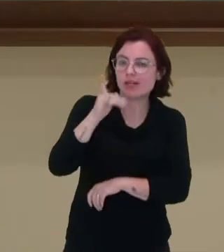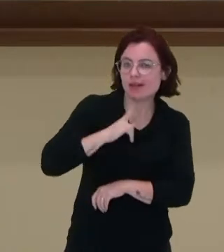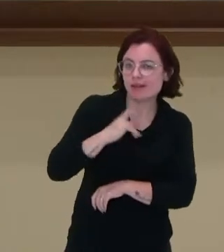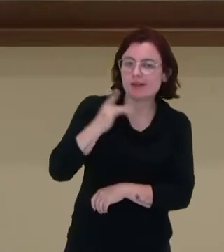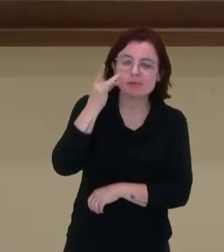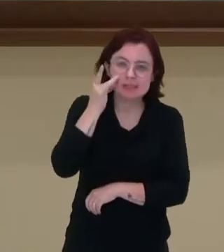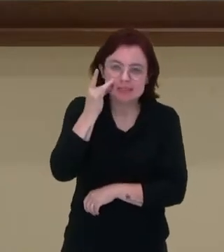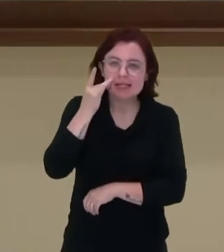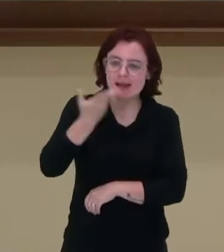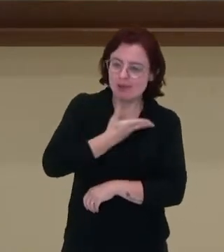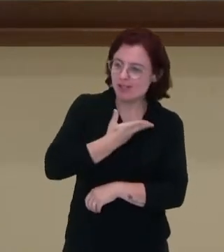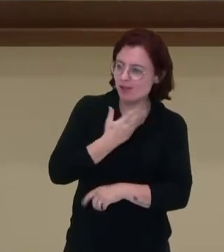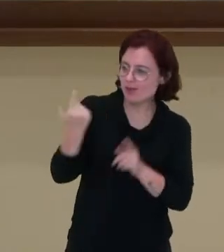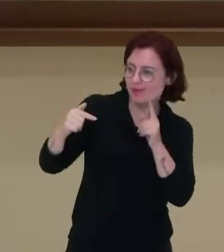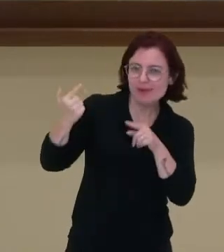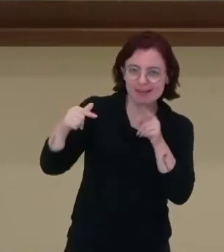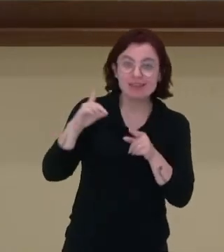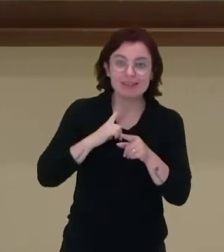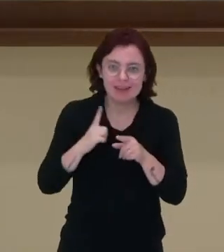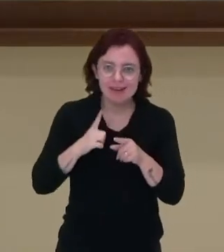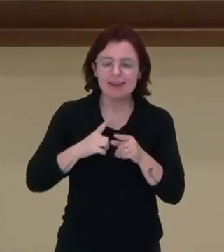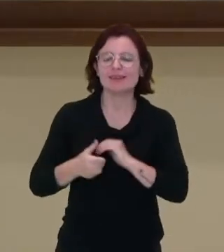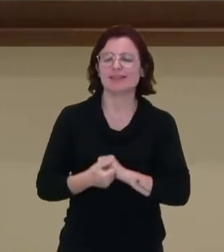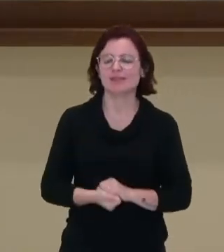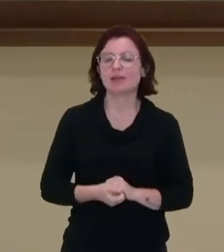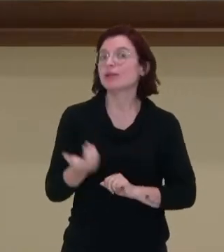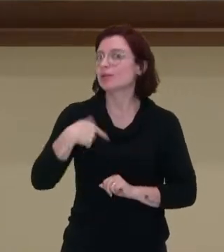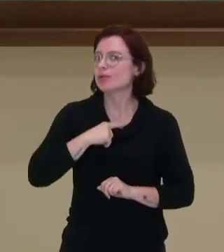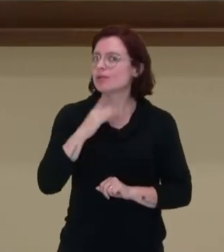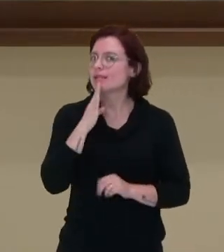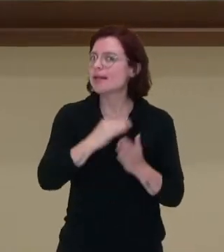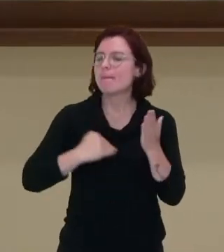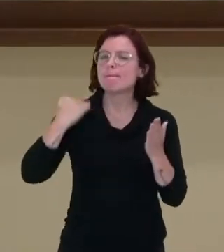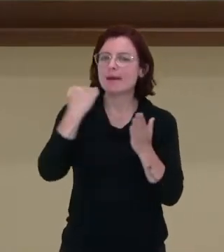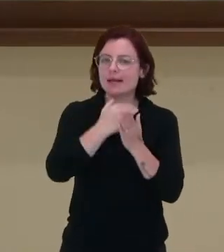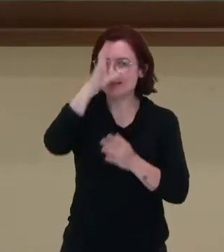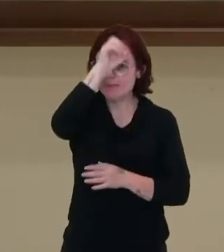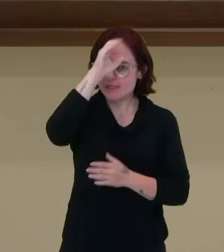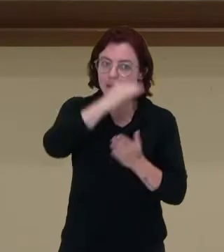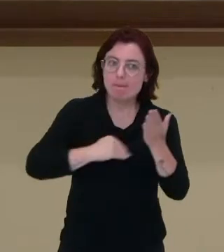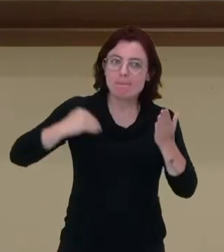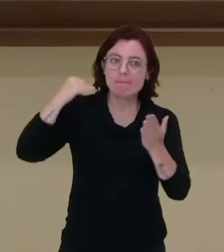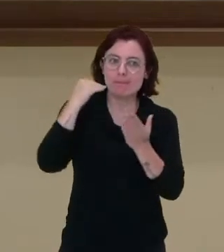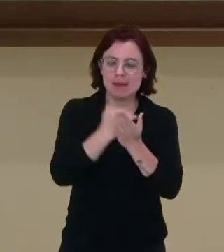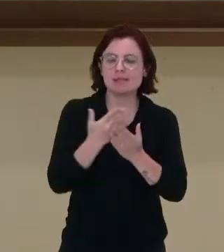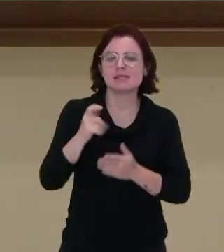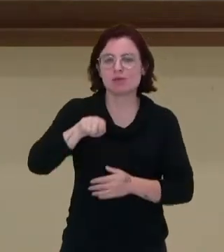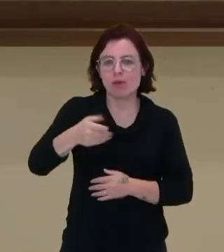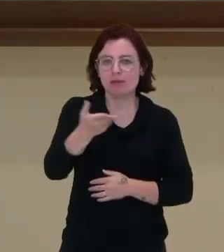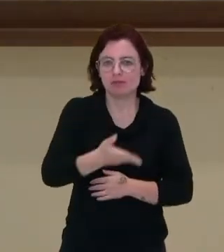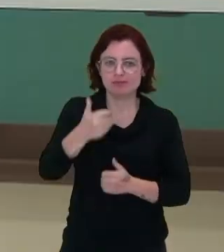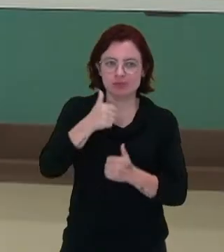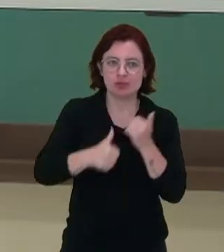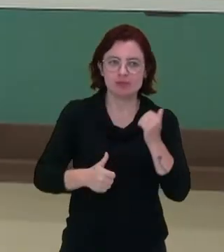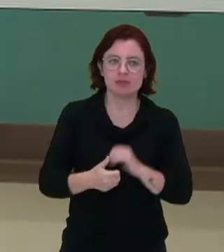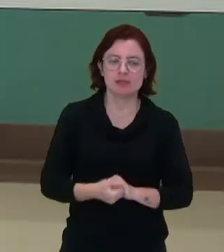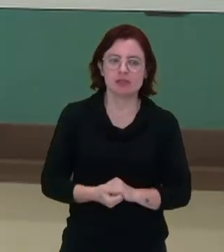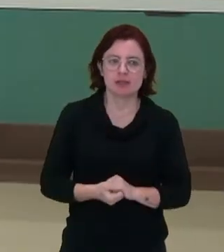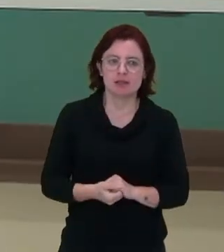aí com os seus colegas de xadrez? Vamos conhecer então um pouquinho mais, aprender um pouco mais sobre esse jogo? Então,